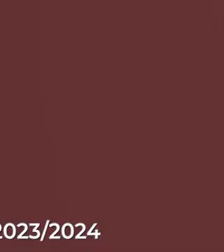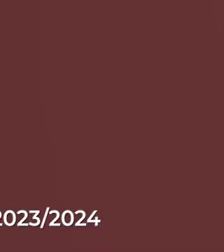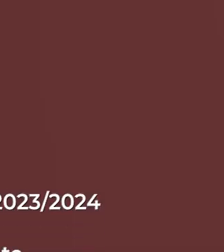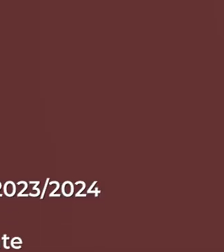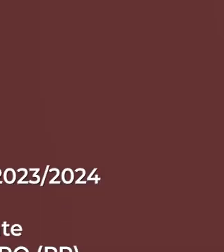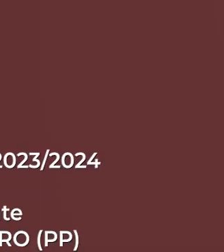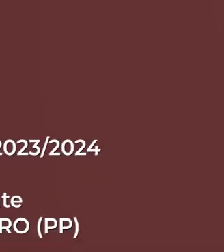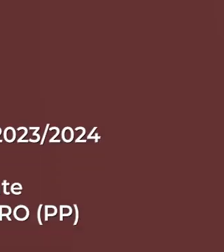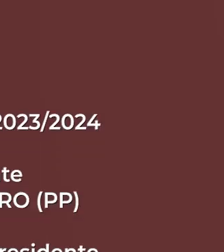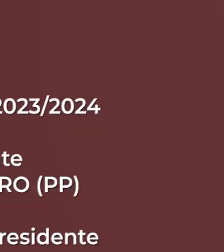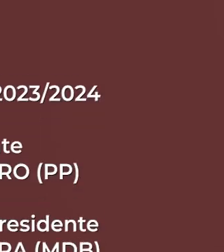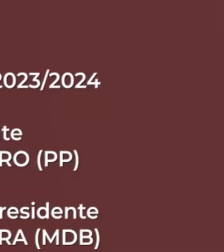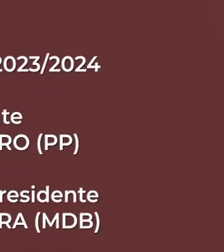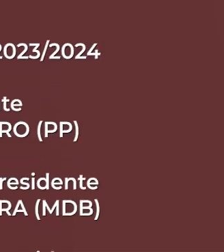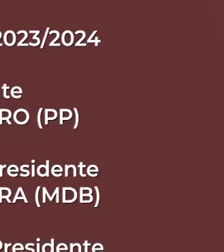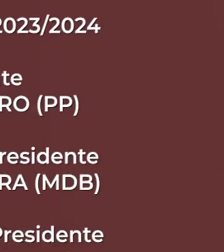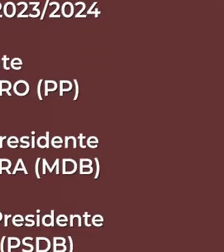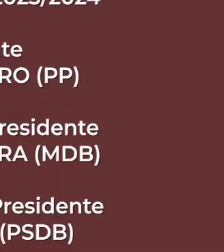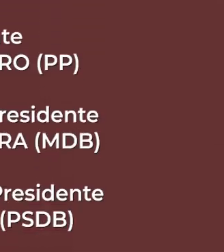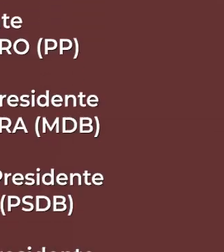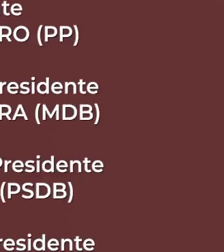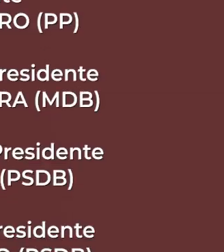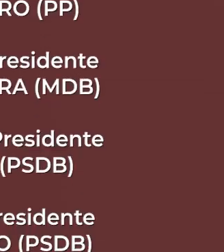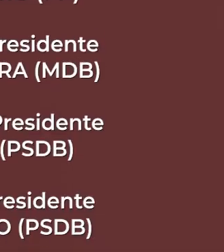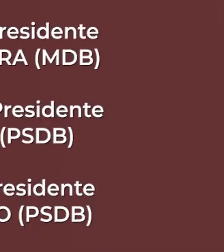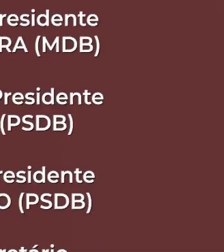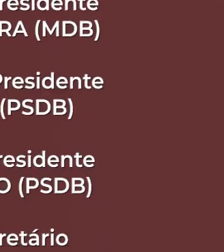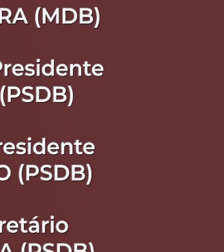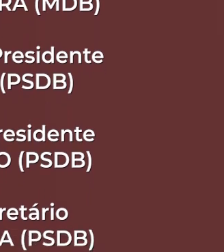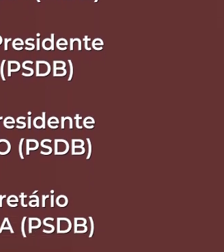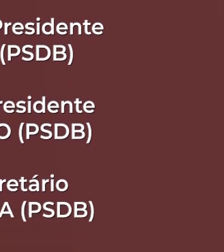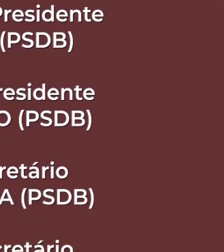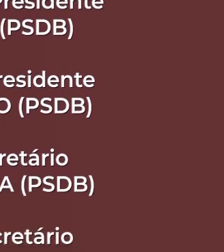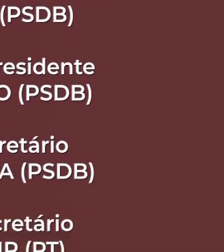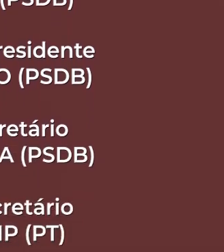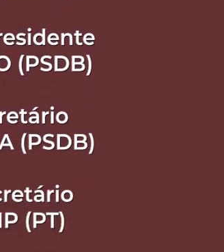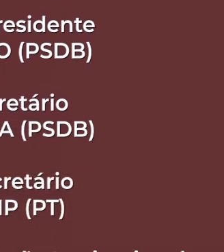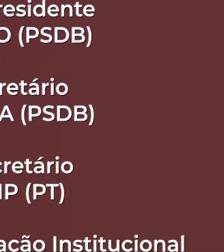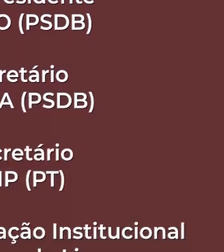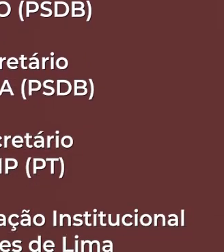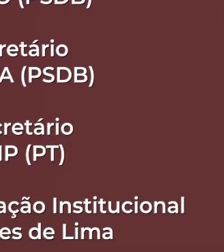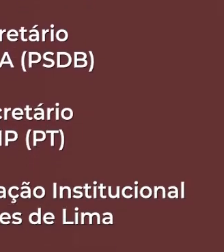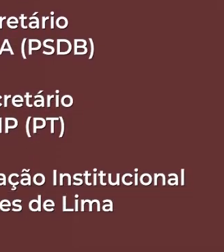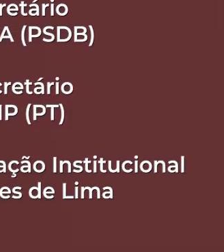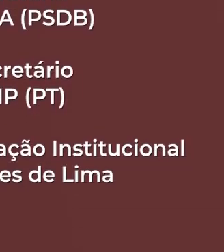Eu vou ficando por aqui, agradeço pela sua companhia e até a próxima edição.